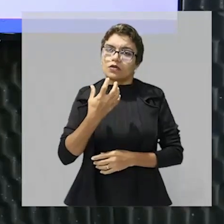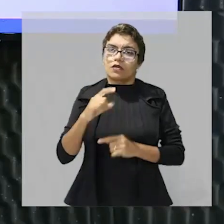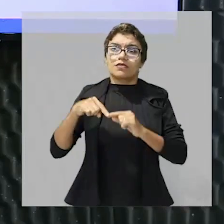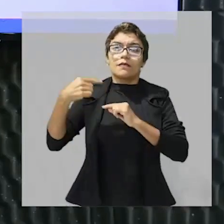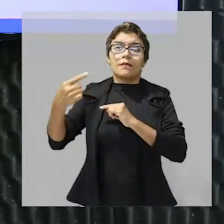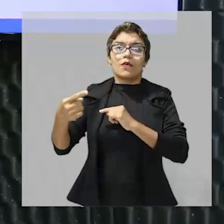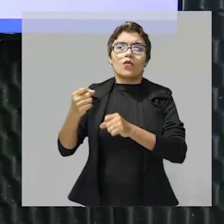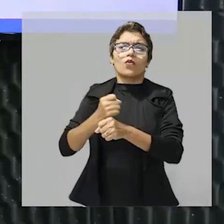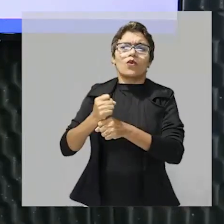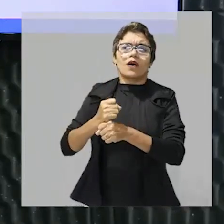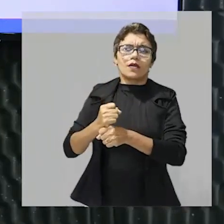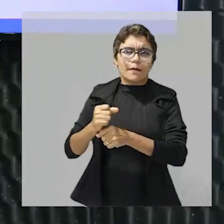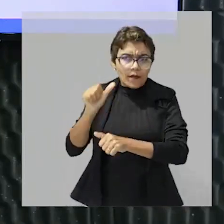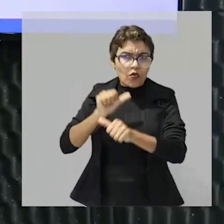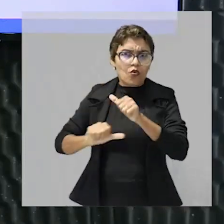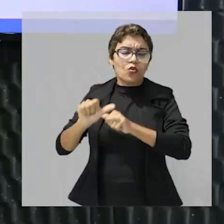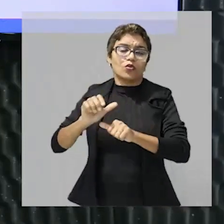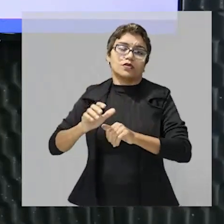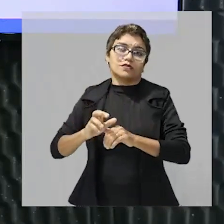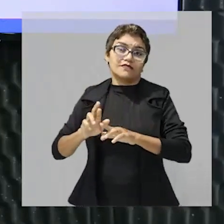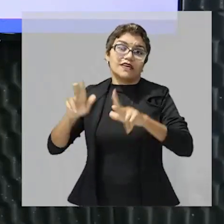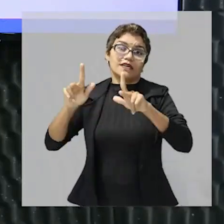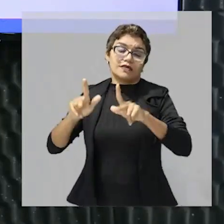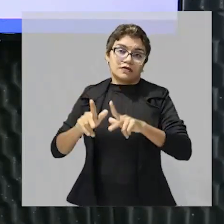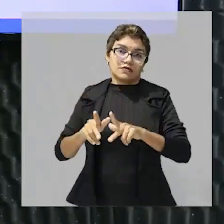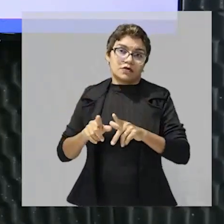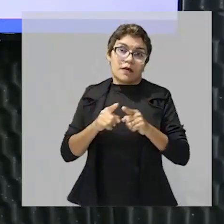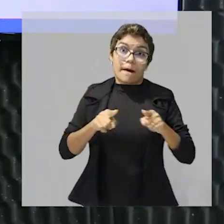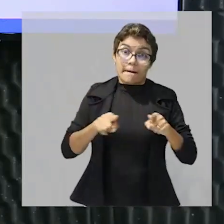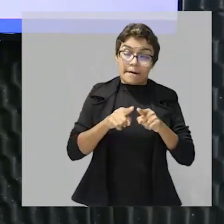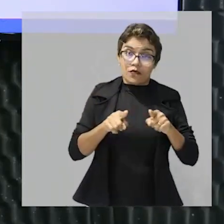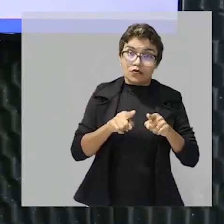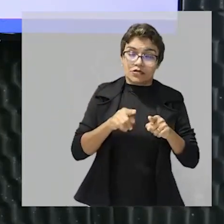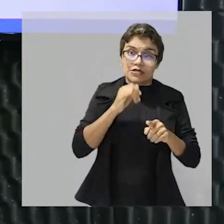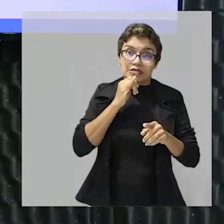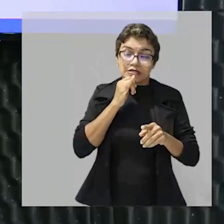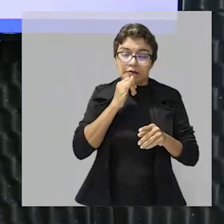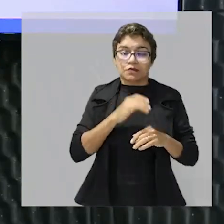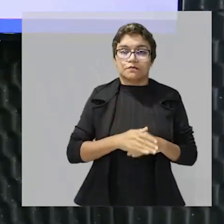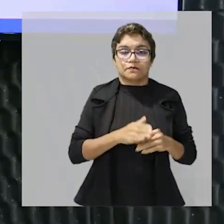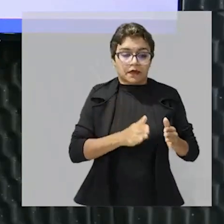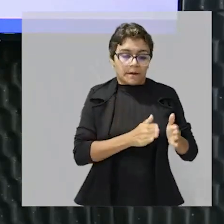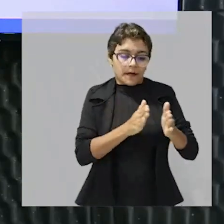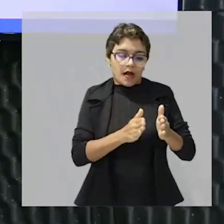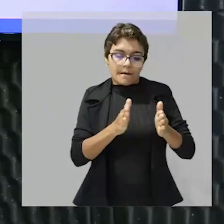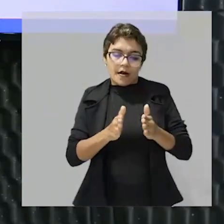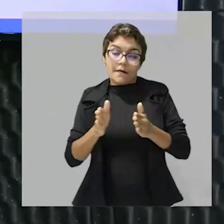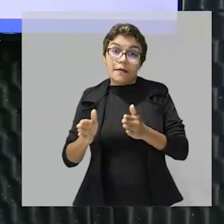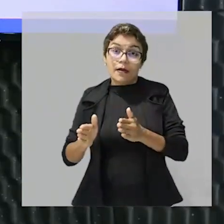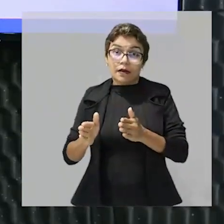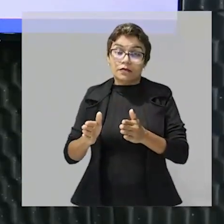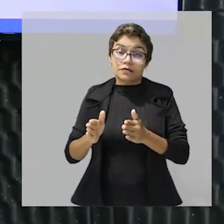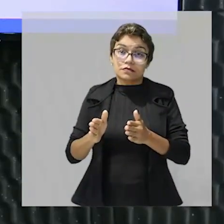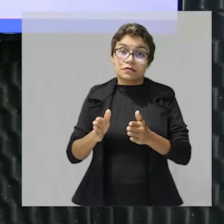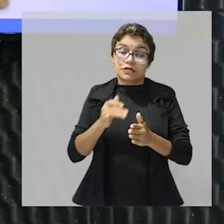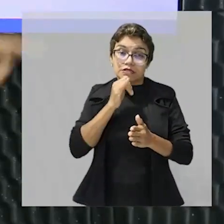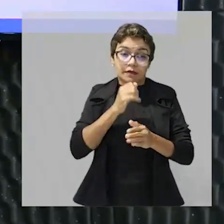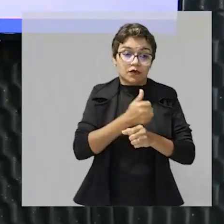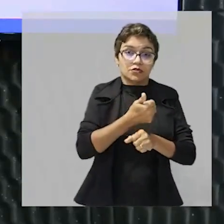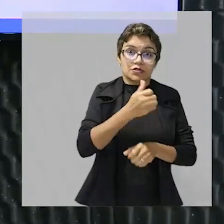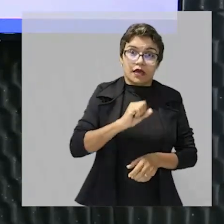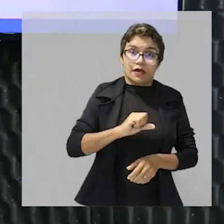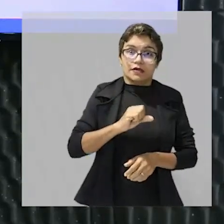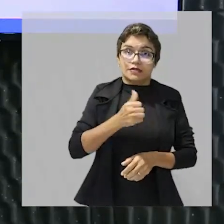muda. Em 20 anos o quadro é completamente diferente. Na música, por exemplo, a cada ciclo, eu estou colocando um panorama geral, a cada ciclo de 10 anos você precisa